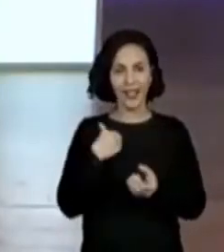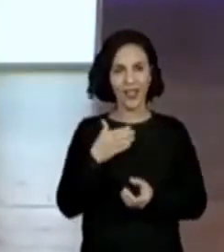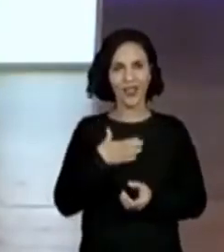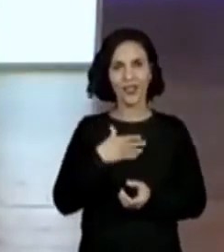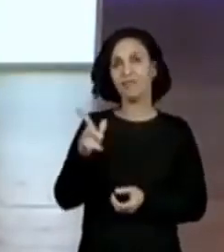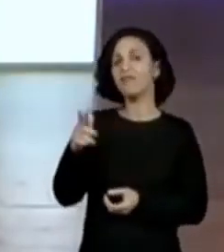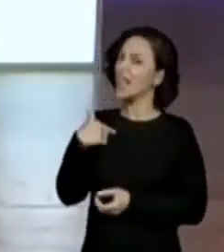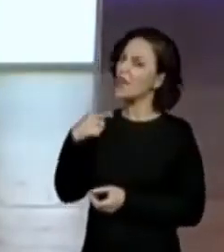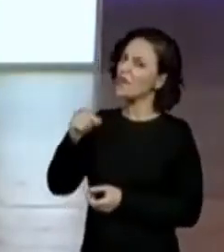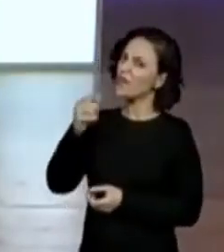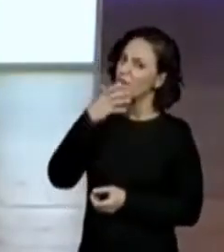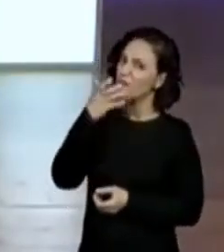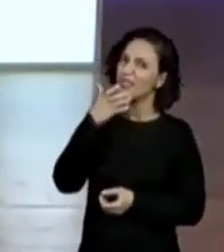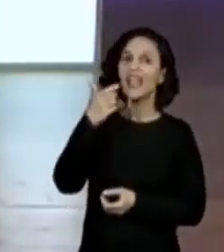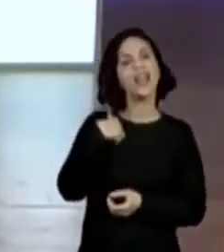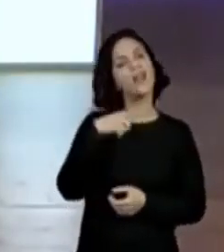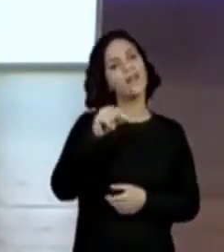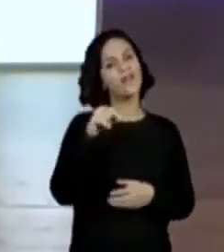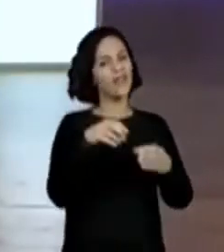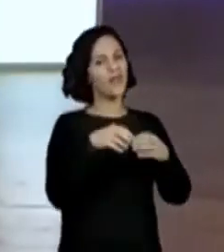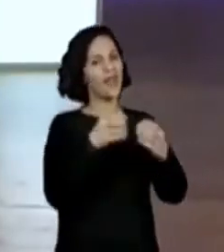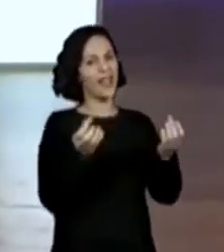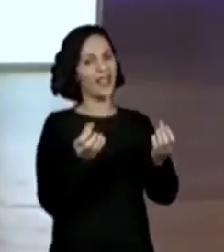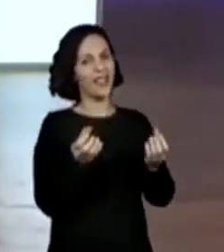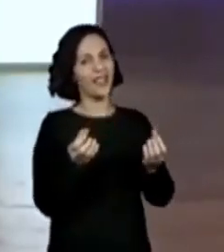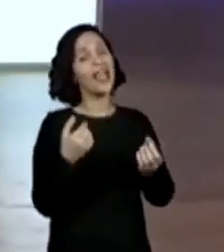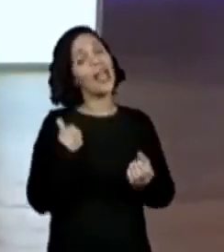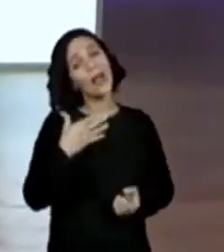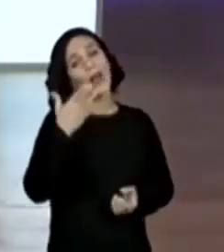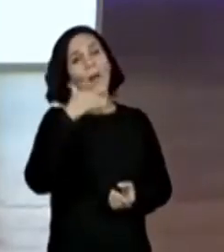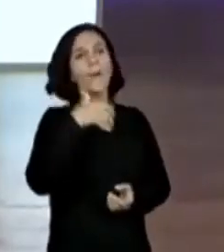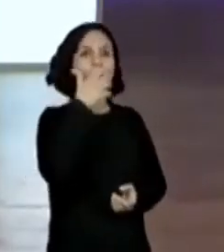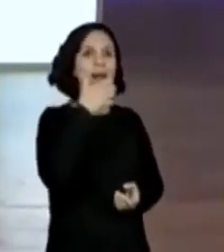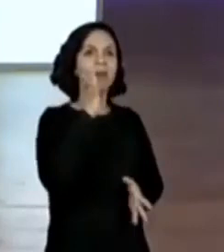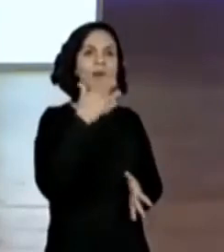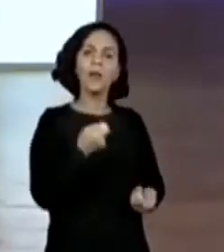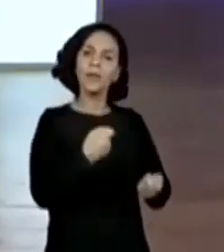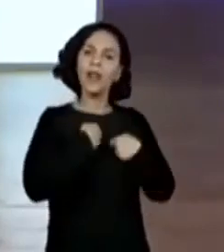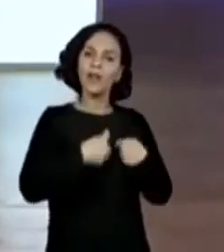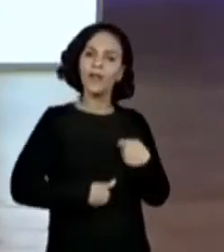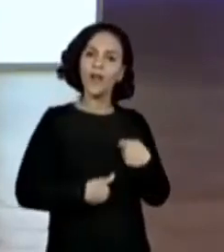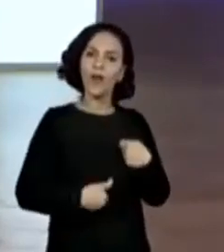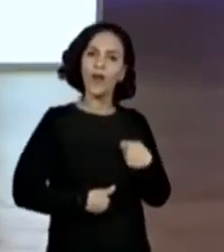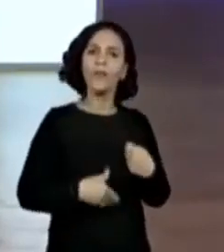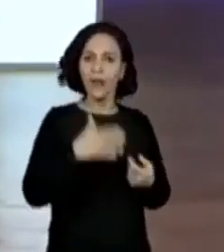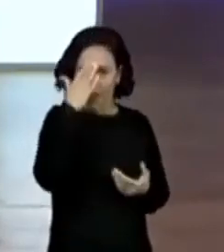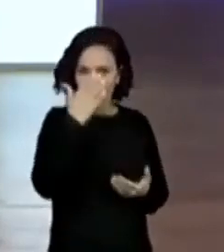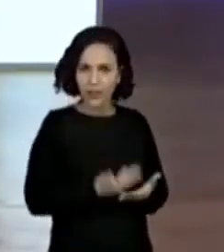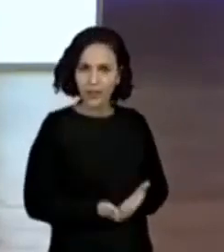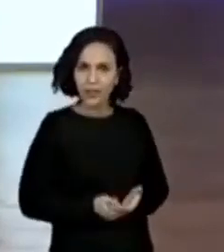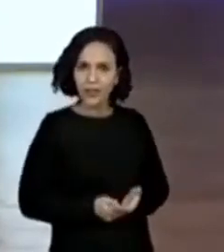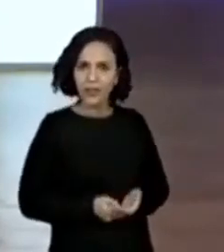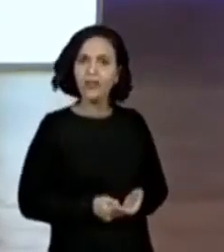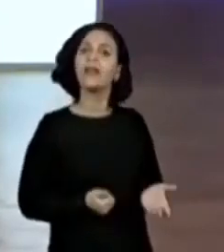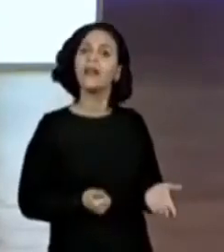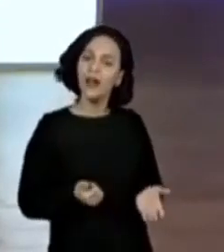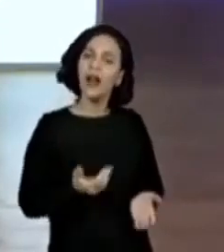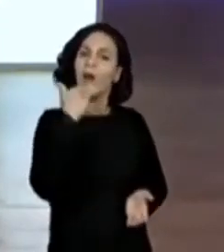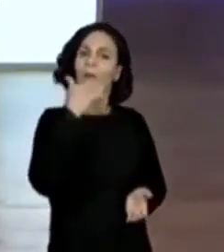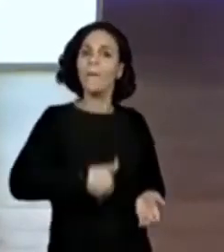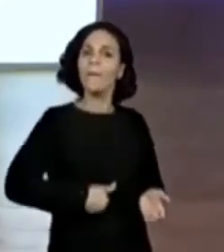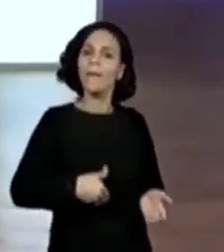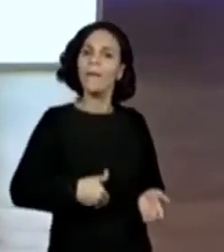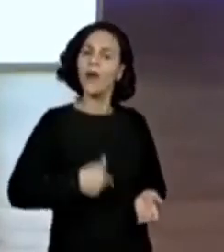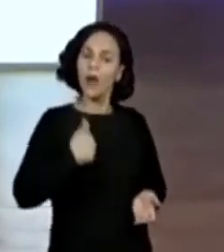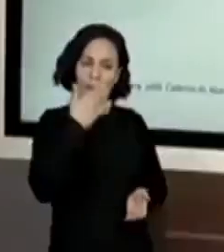prefiro maçã. Aí eu prefiro caqui. Eu como maçã e fico com fome, você acredita? É. Tem a pessoa que come maçã e fica com fome. Eu